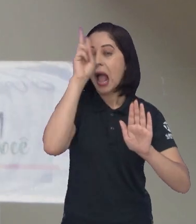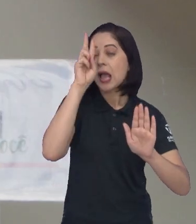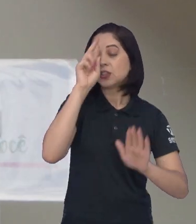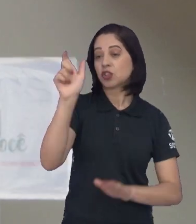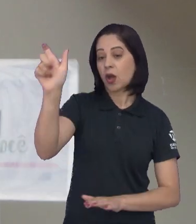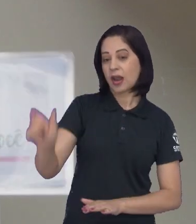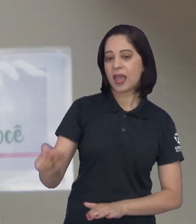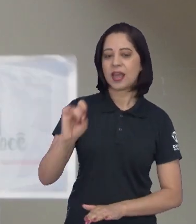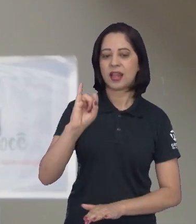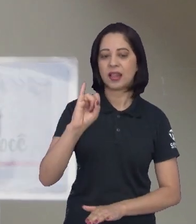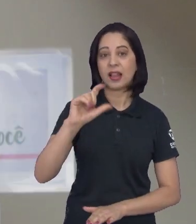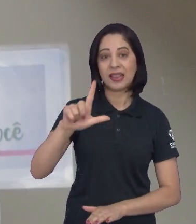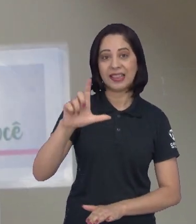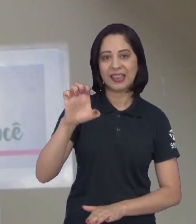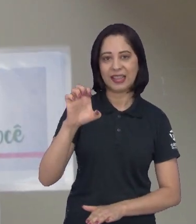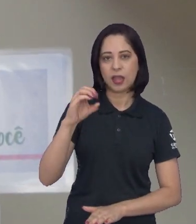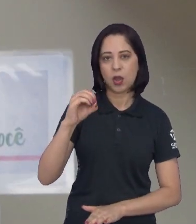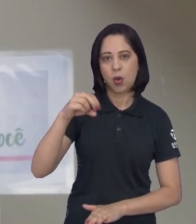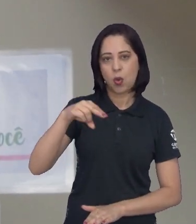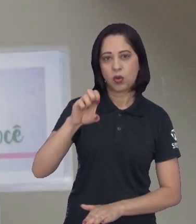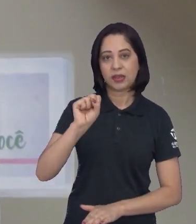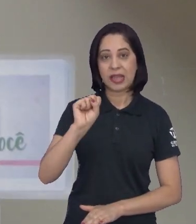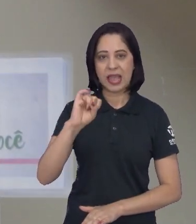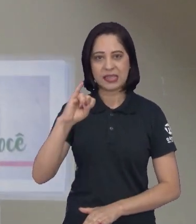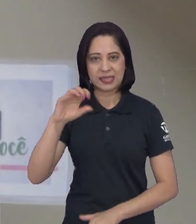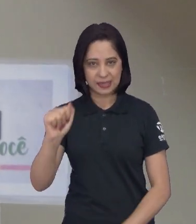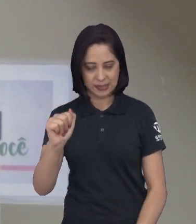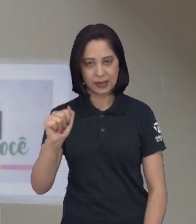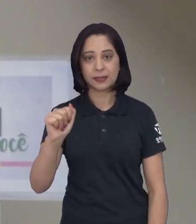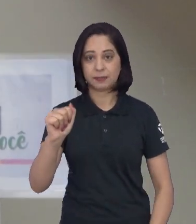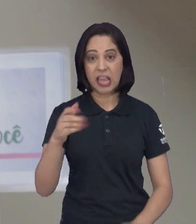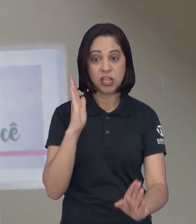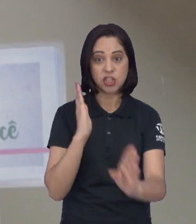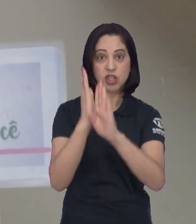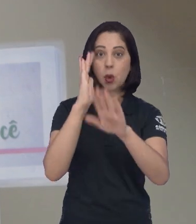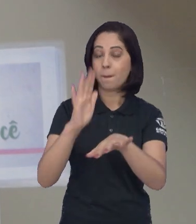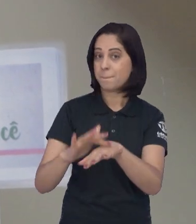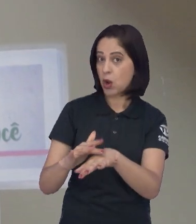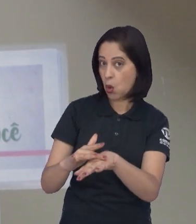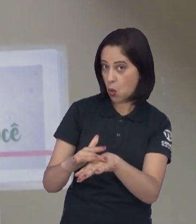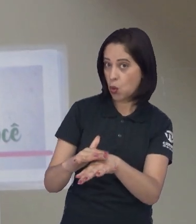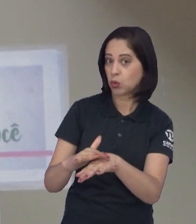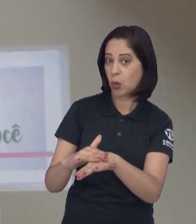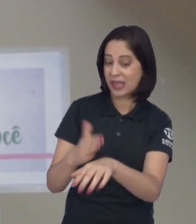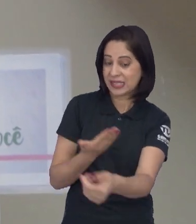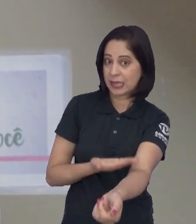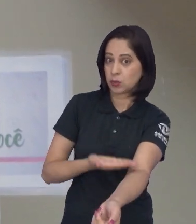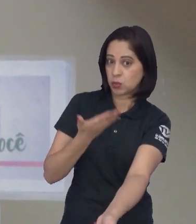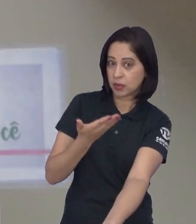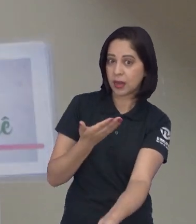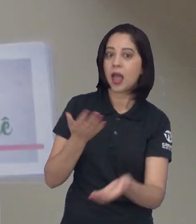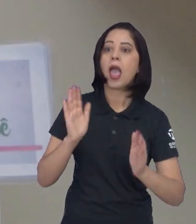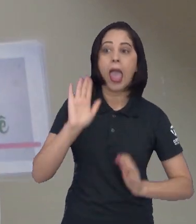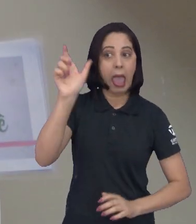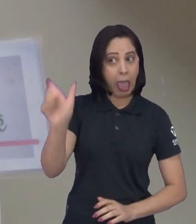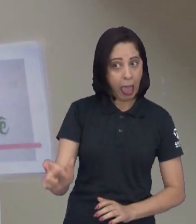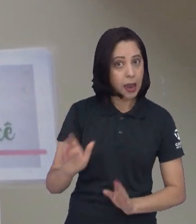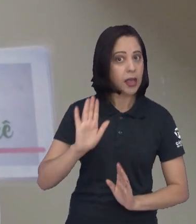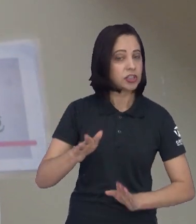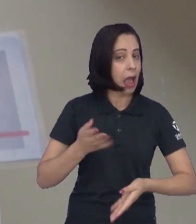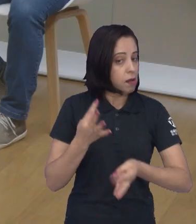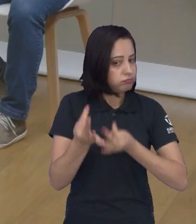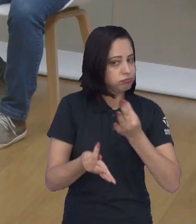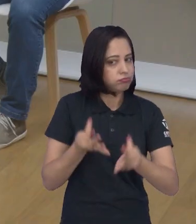lionesa que descobriu a pressão alta antes mesmo de se tornar uma doença e ela já tá tomando todos os